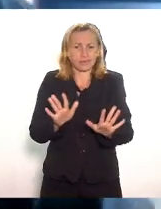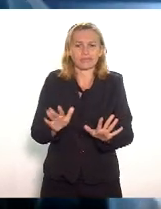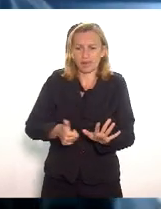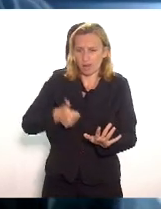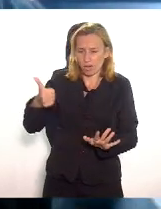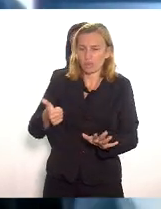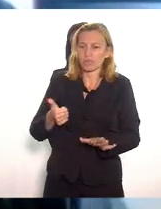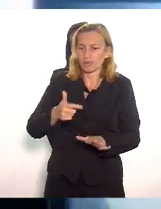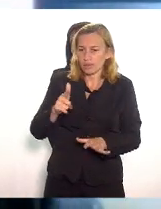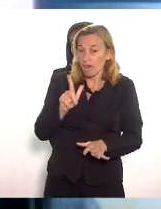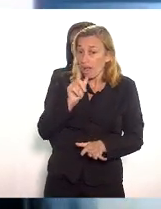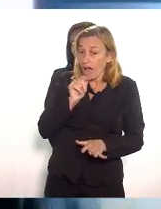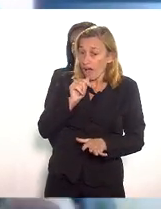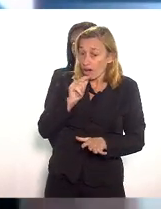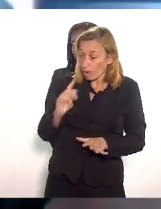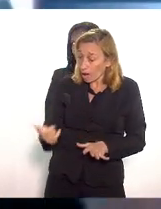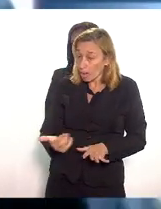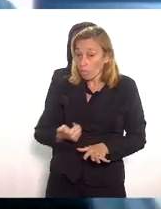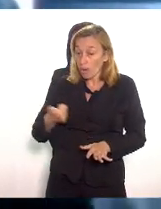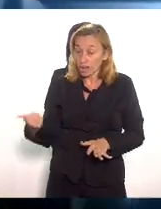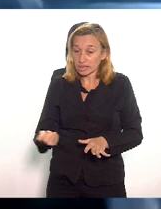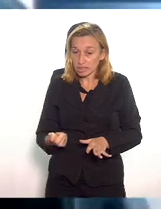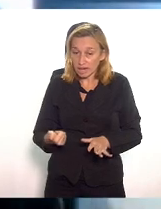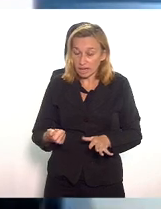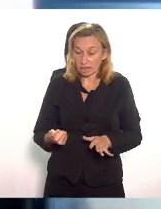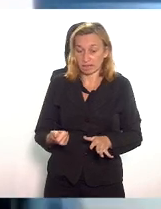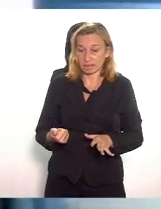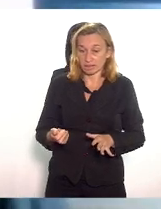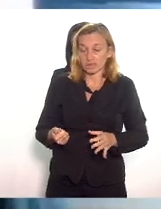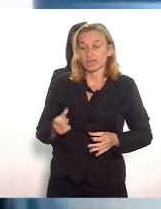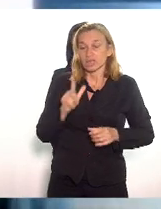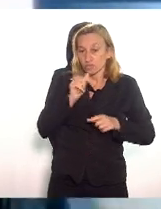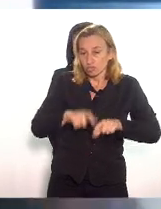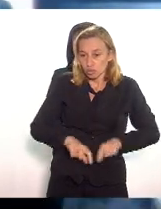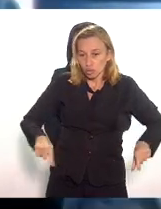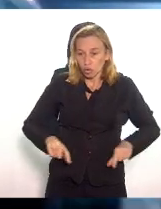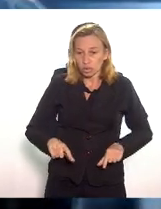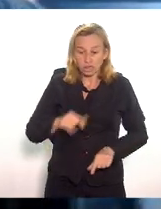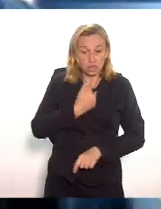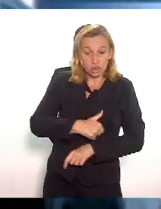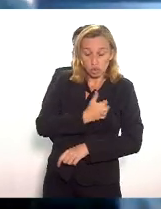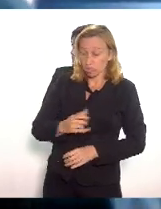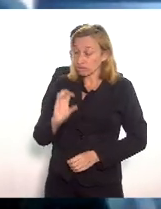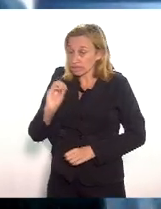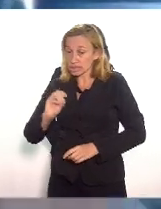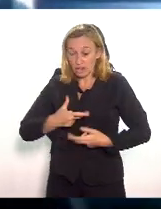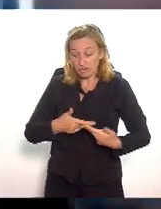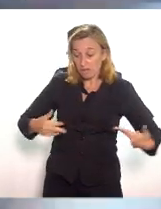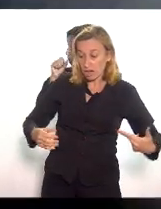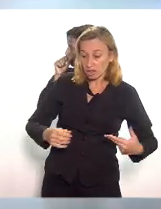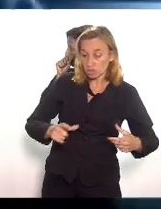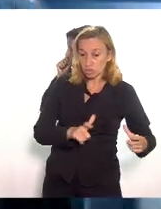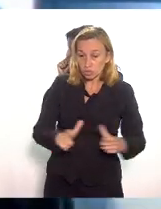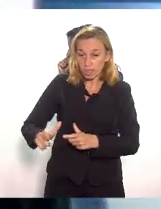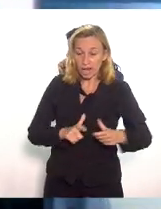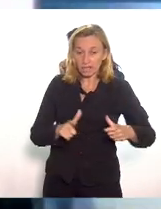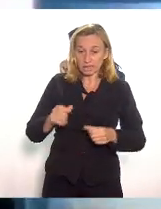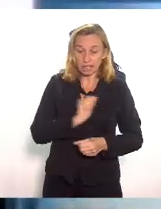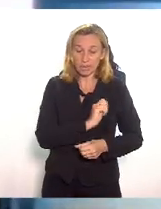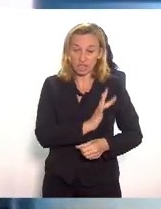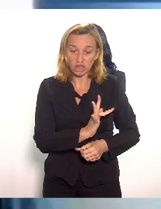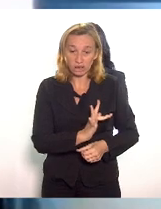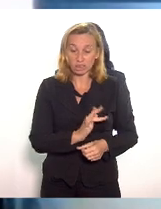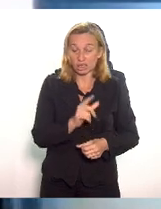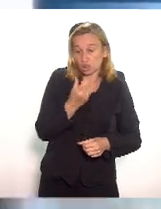água, o tratamento de esgoto. São João tem 0% de tratamento de esgoto. Vários municípios da Baixada têm 2, 3, 5%